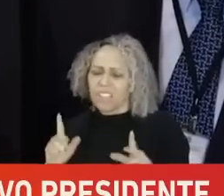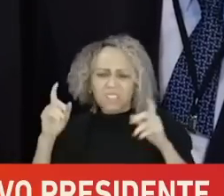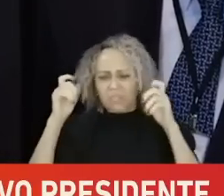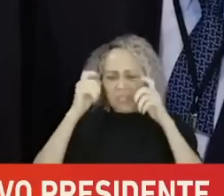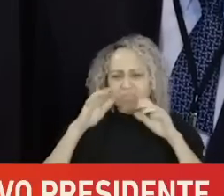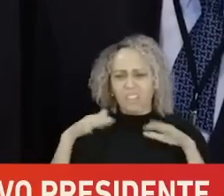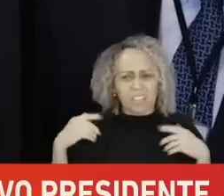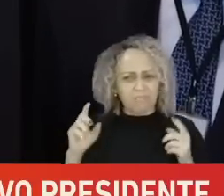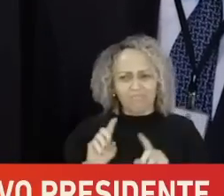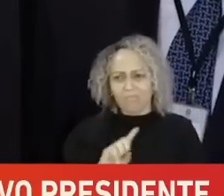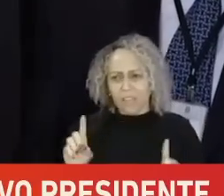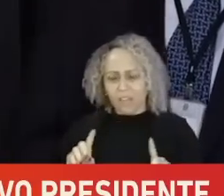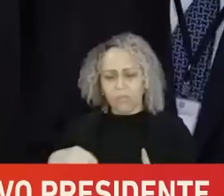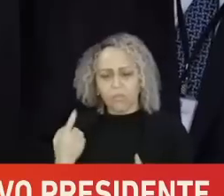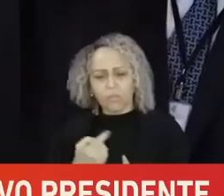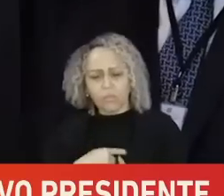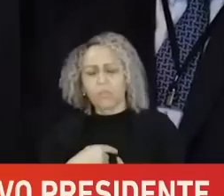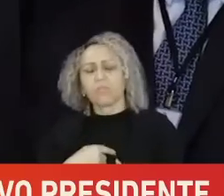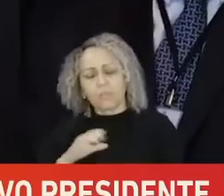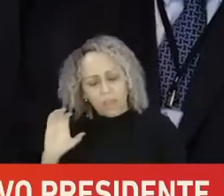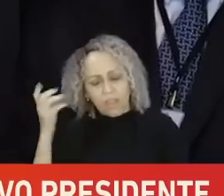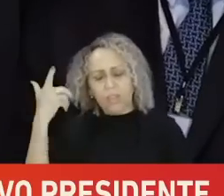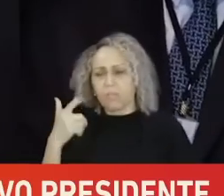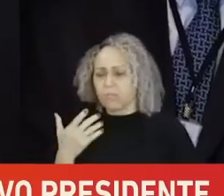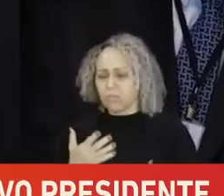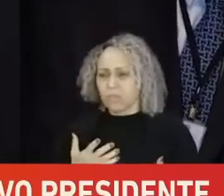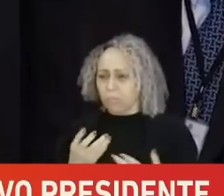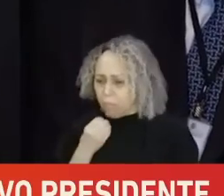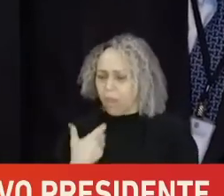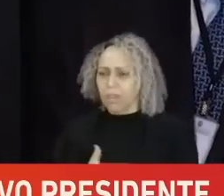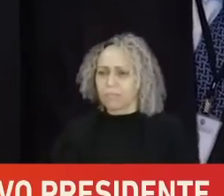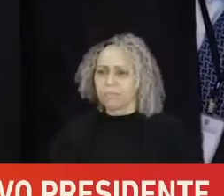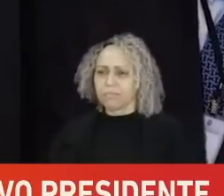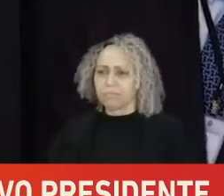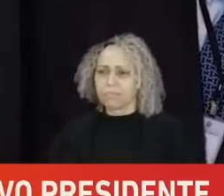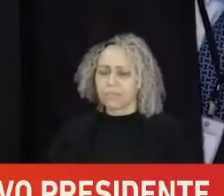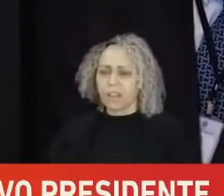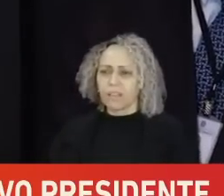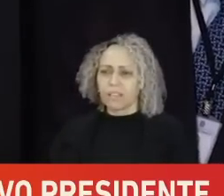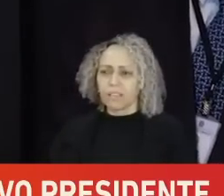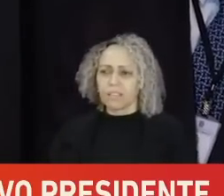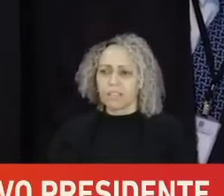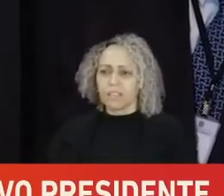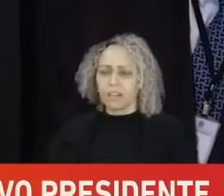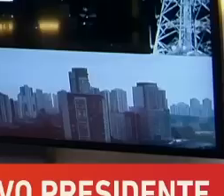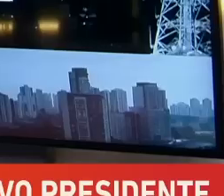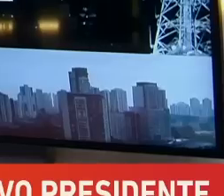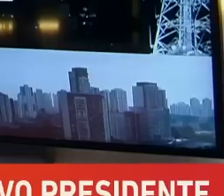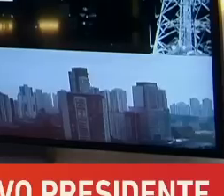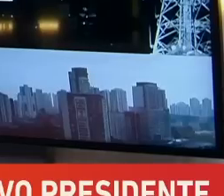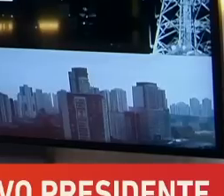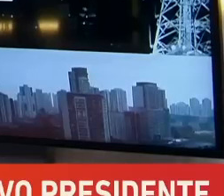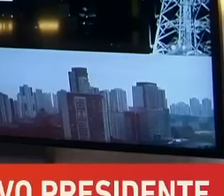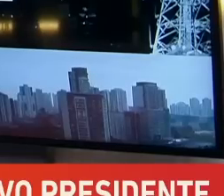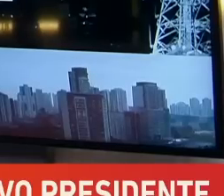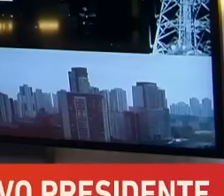muito político e não técnico. Então, assim, a gente tem que tomar agora, prestar bastante atenção como é que vai ser a diretriz desse Perfeito. Mercadante. Deixa eu ir para o Rio de